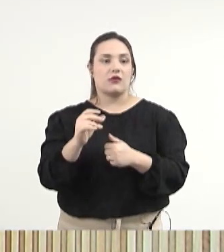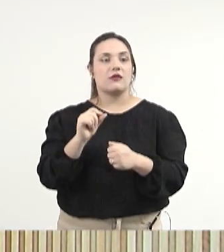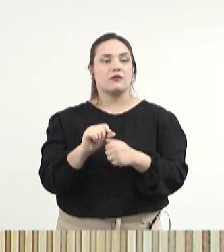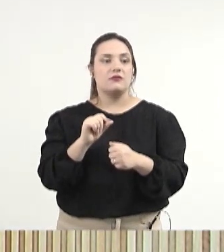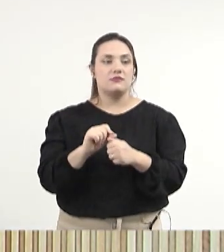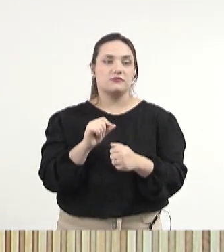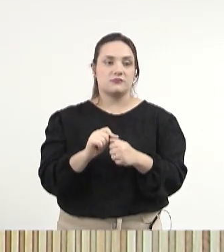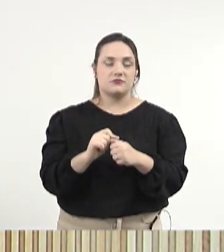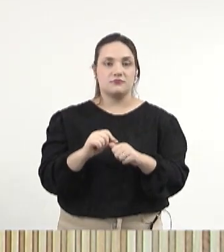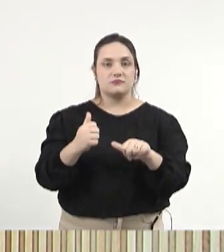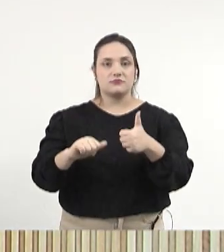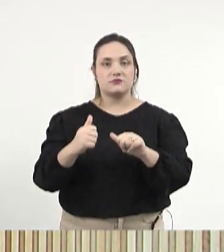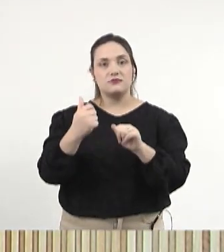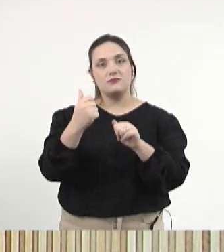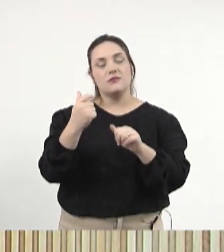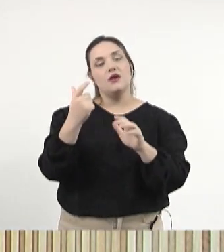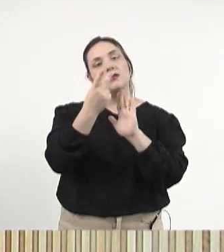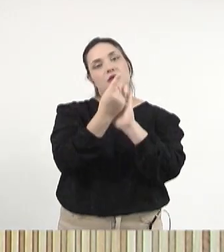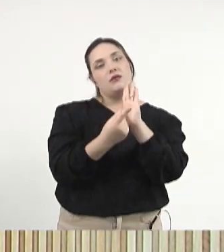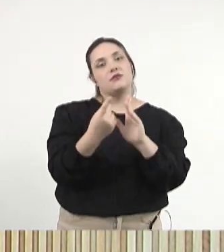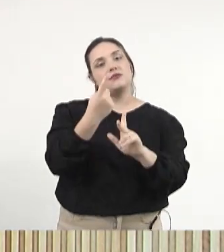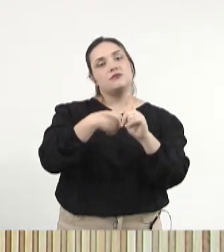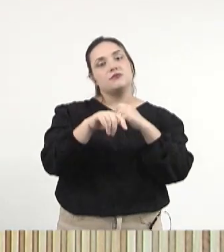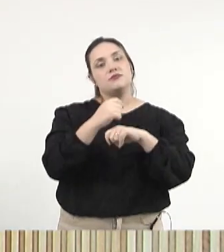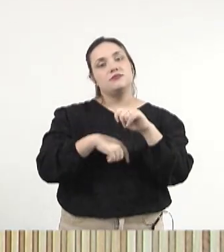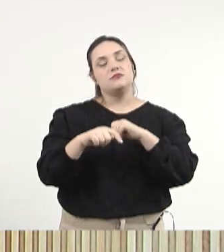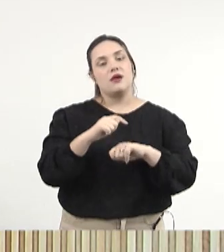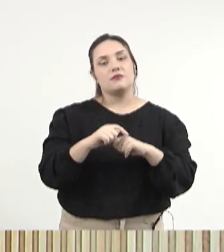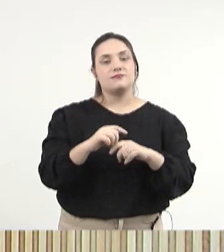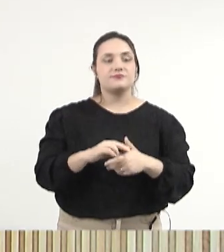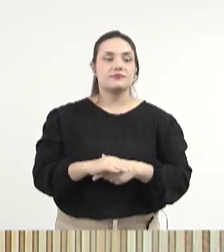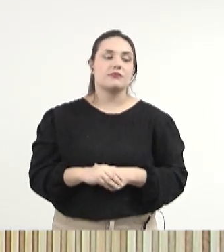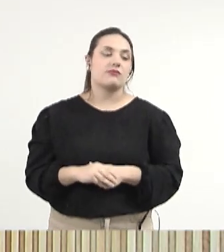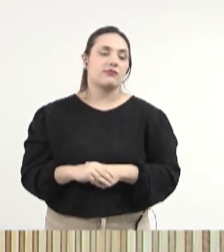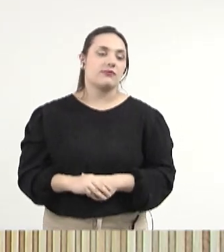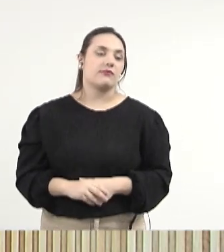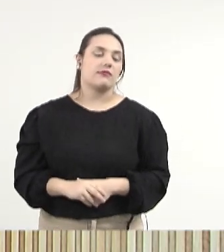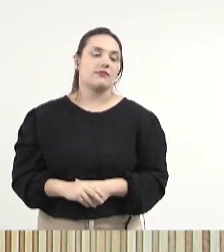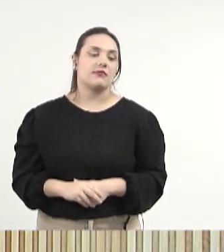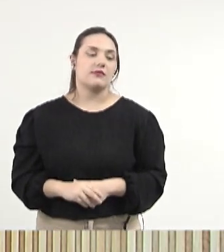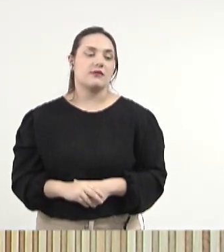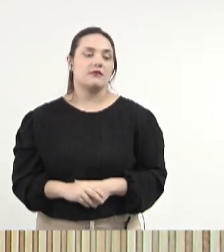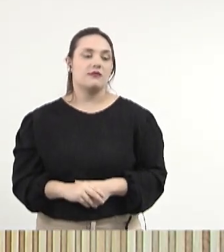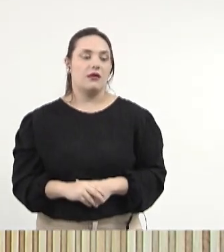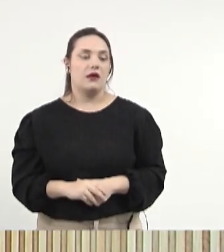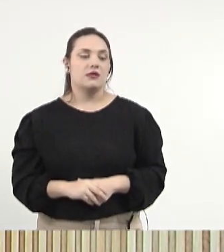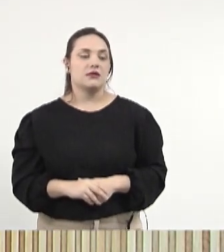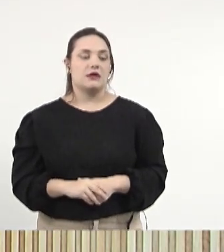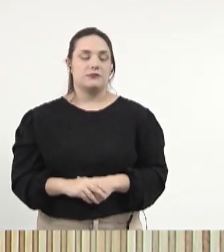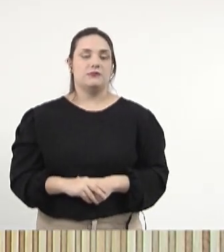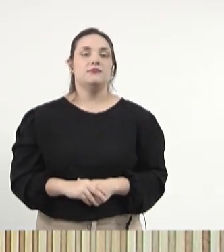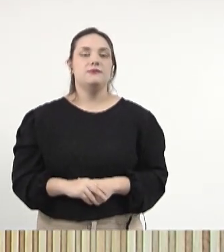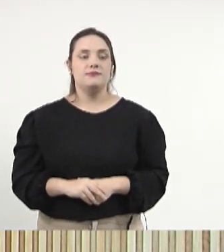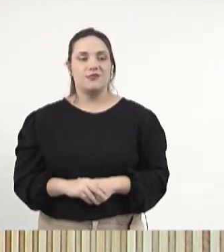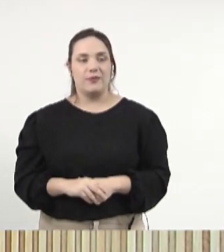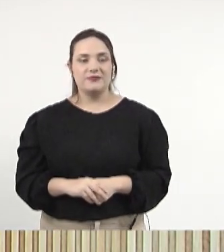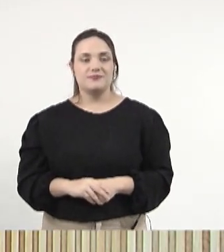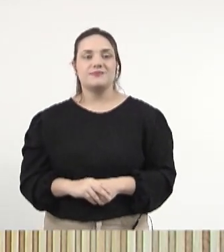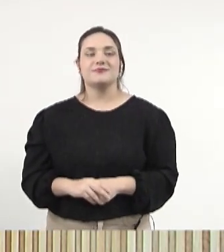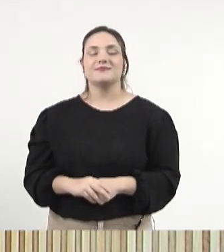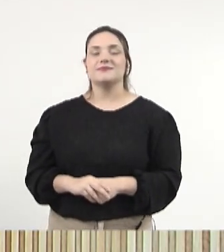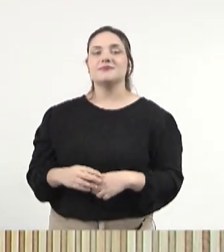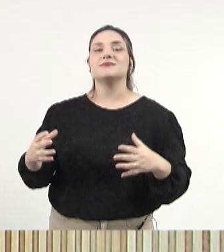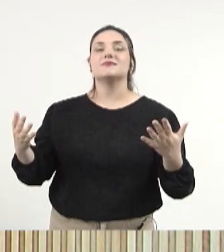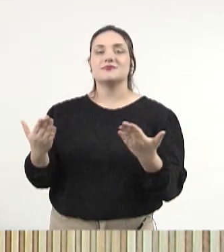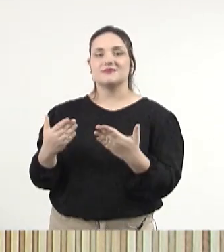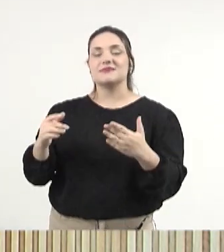impacto financeiro para que essa medida possa ser votada também pelos deputados e as comissões deram